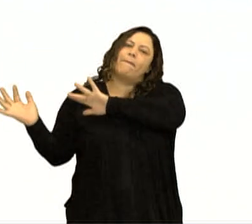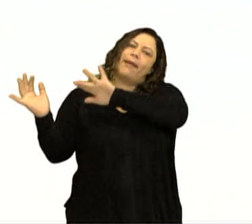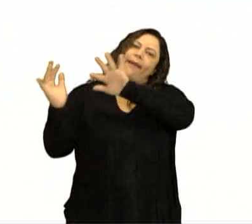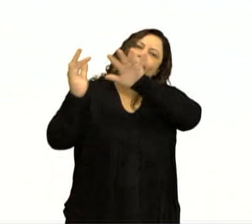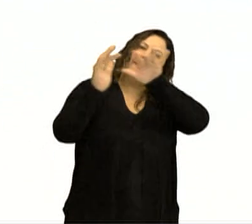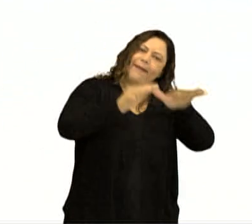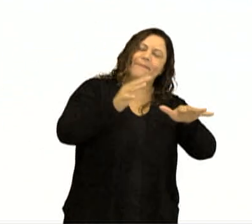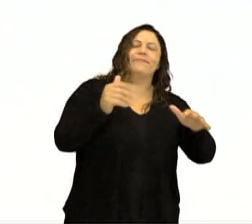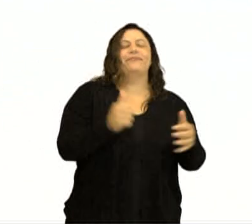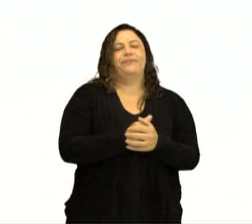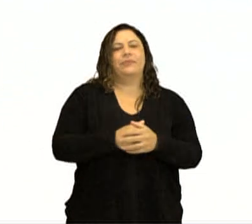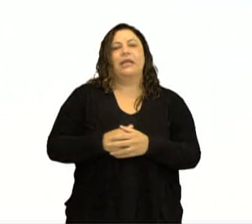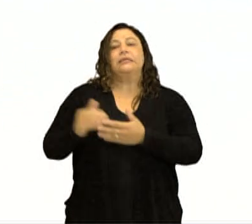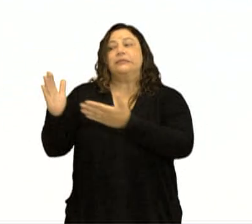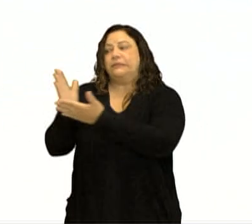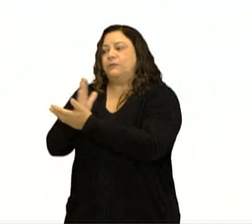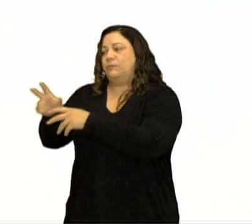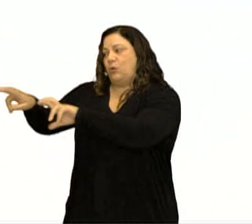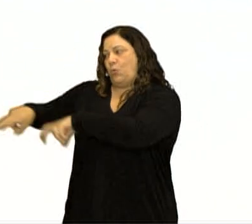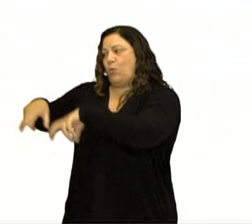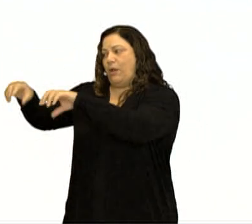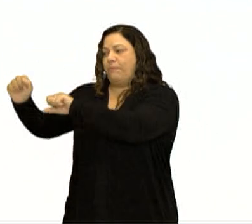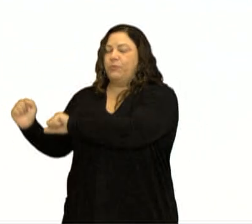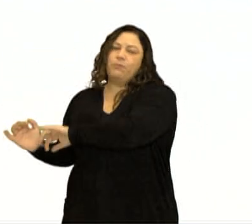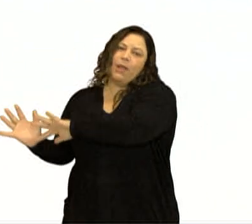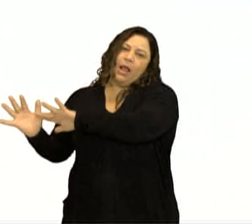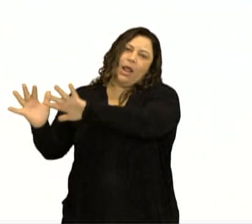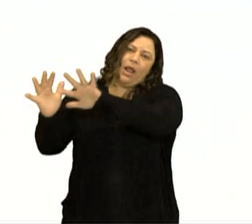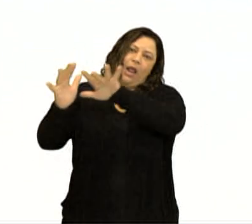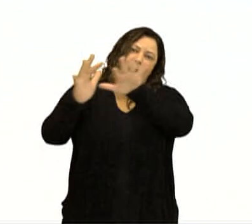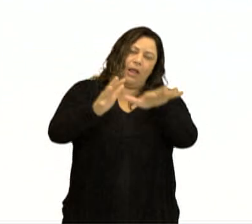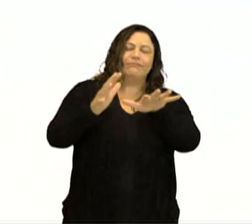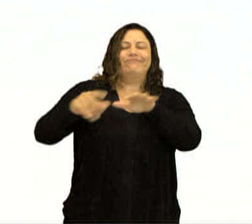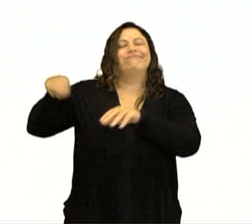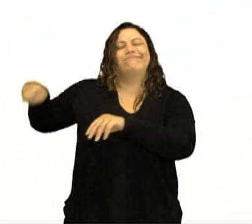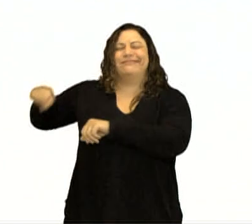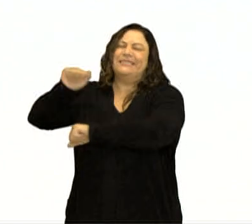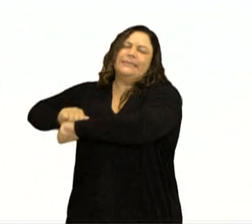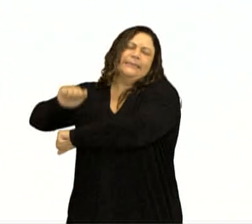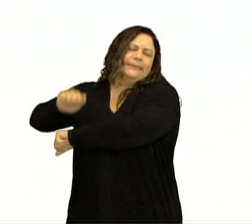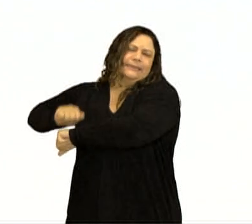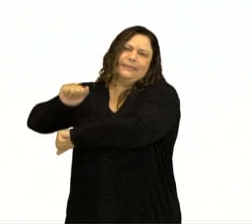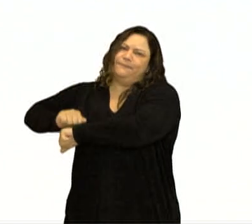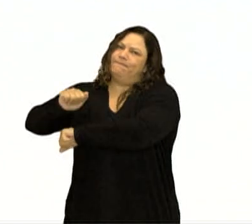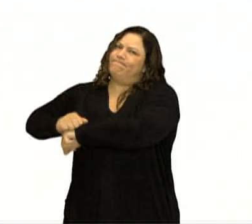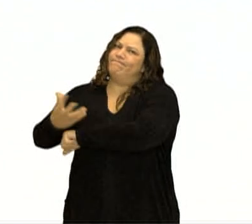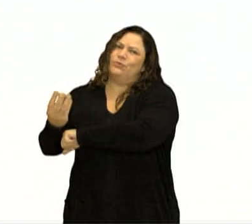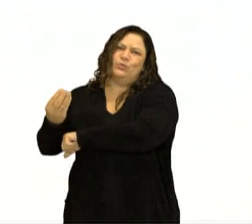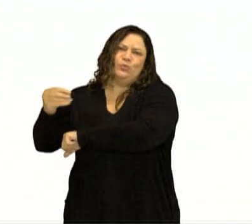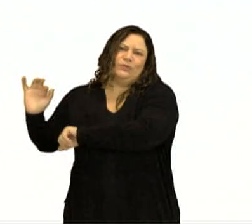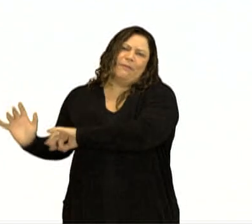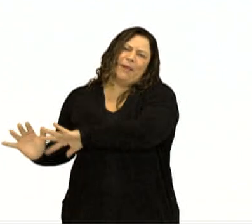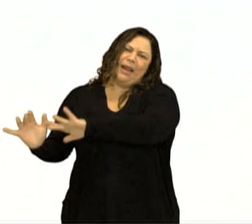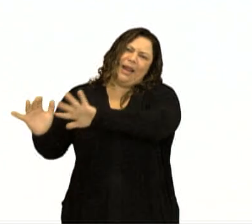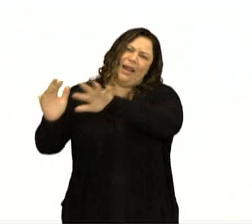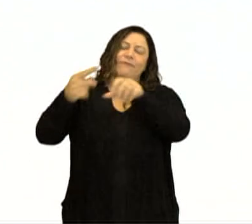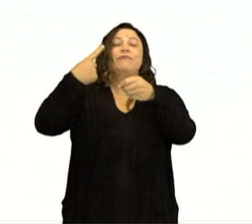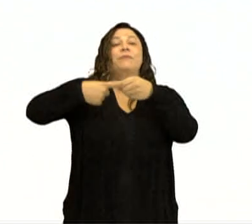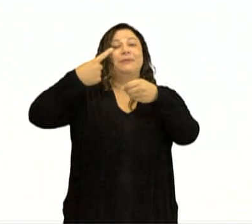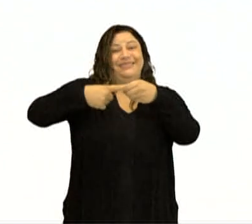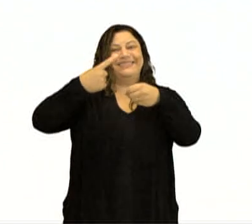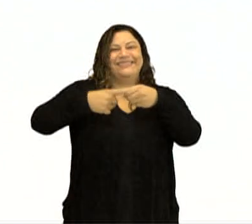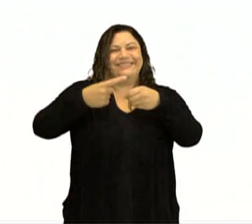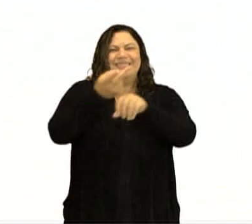algumas pessoas vão sair do campo naquela situação de miséria que existia no campo e vamos para a